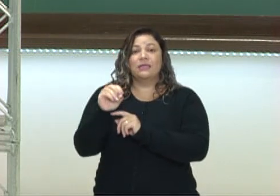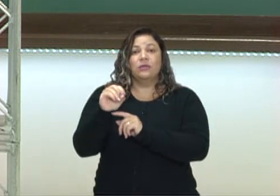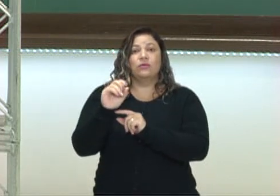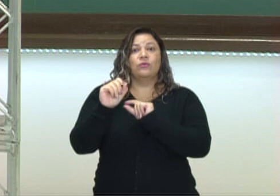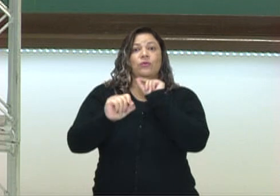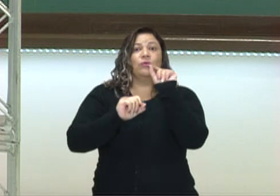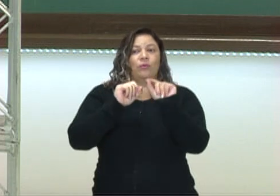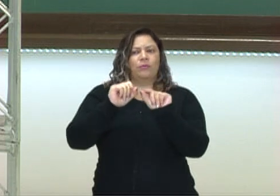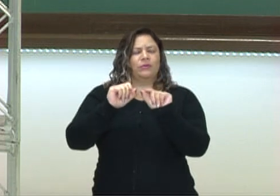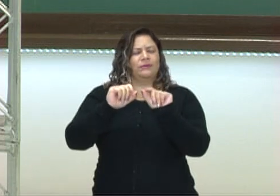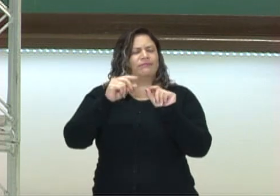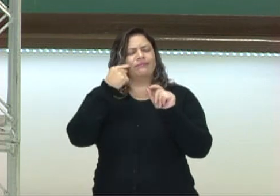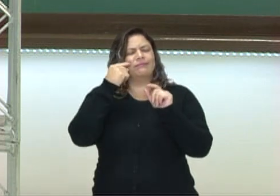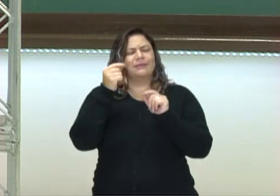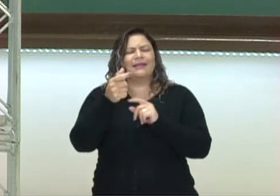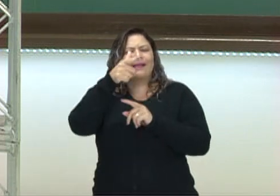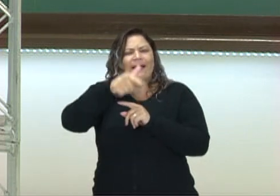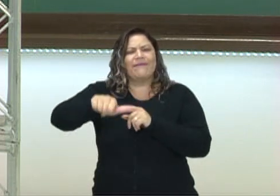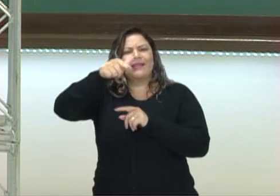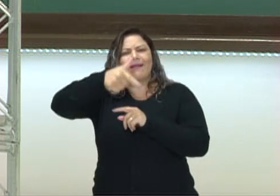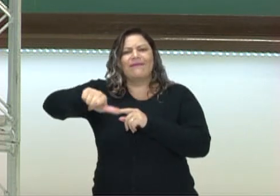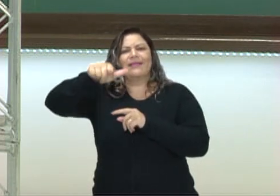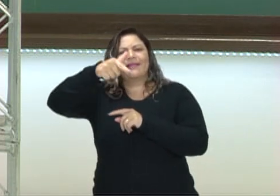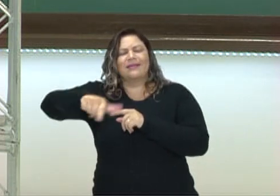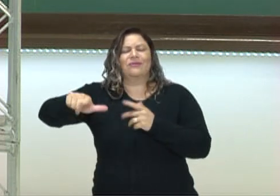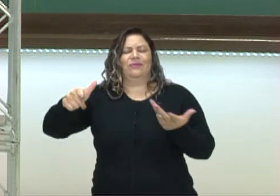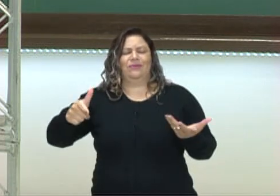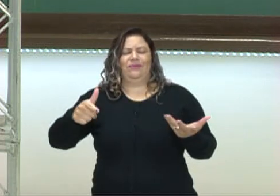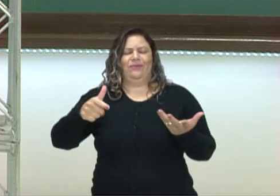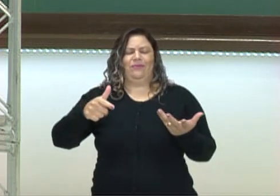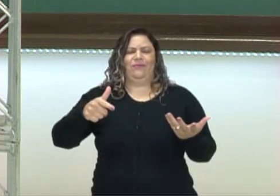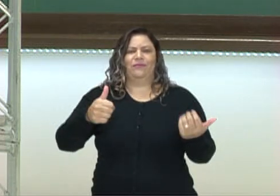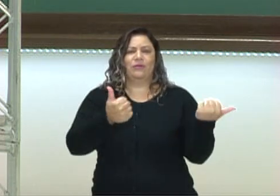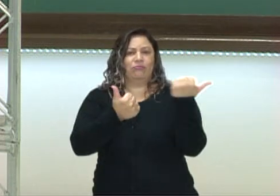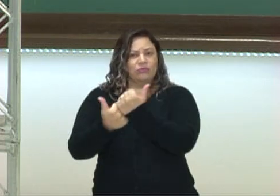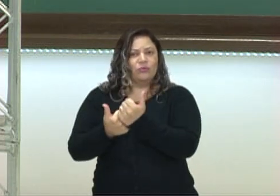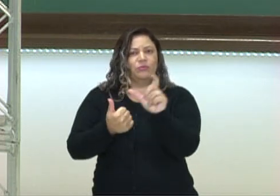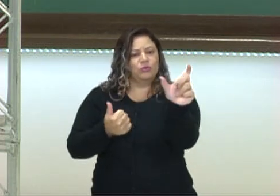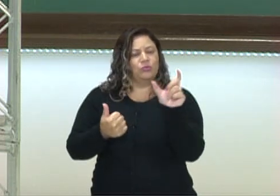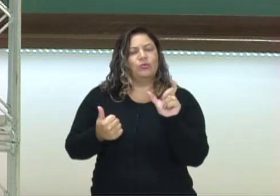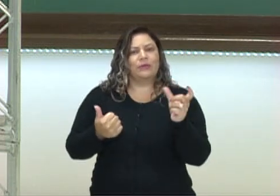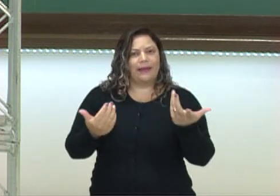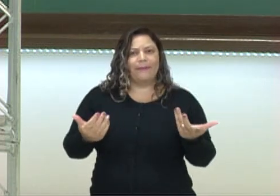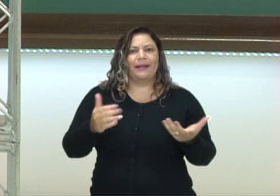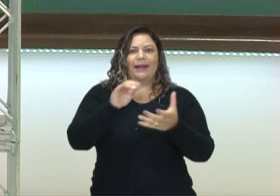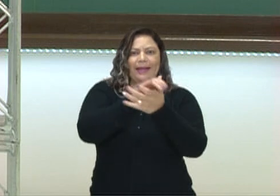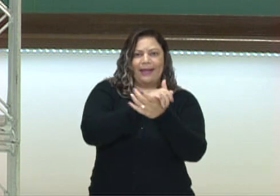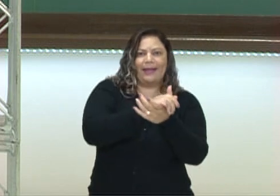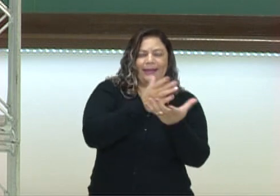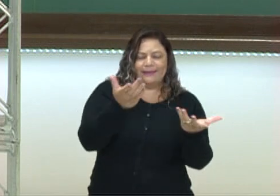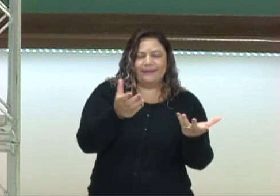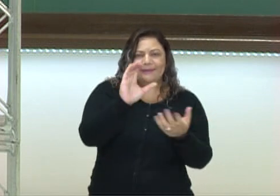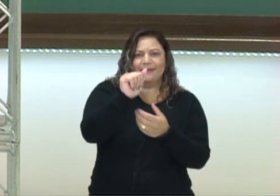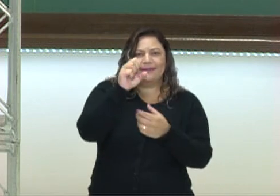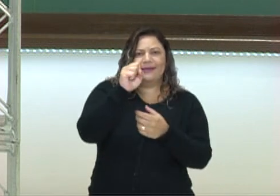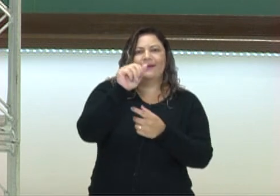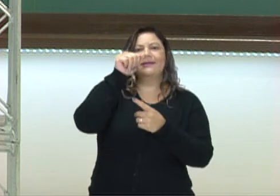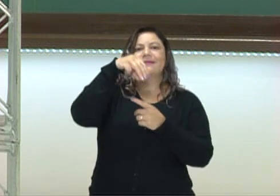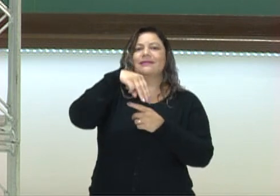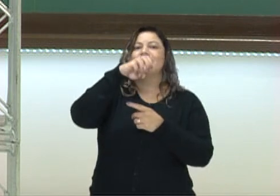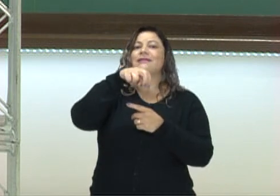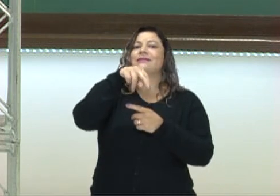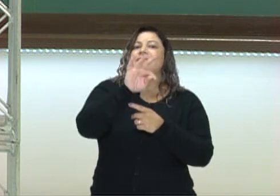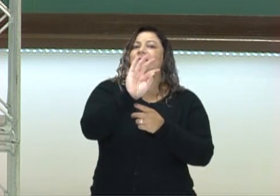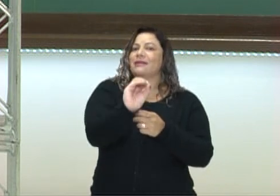ajudam a evitar a repetição da palavra casamento. Então, o jornalista usou esses recursos com o objetivo